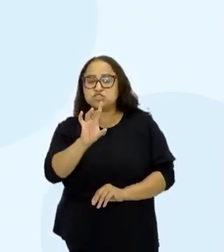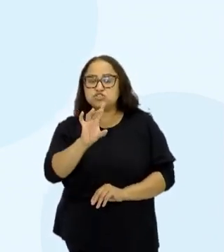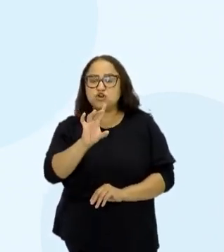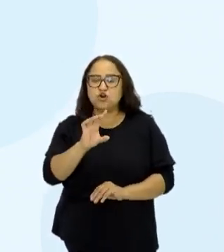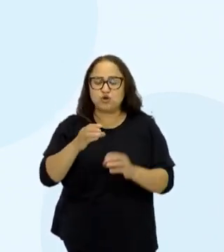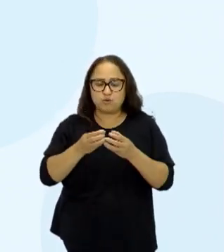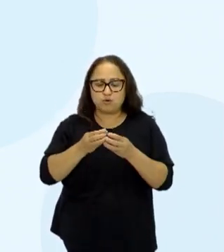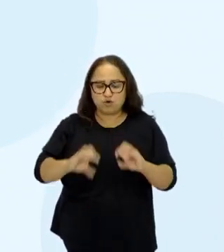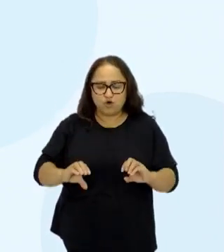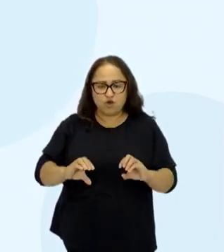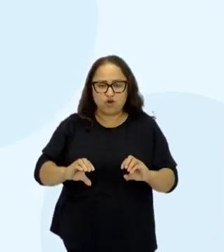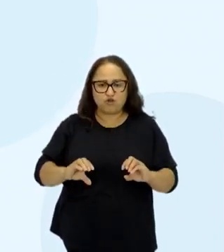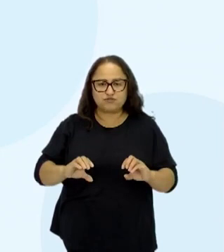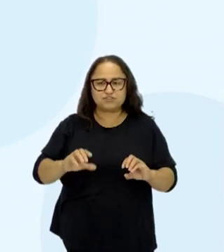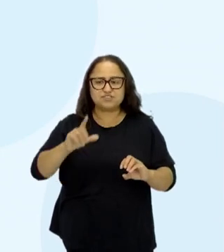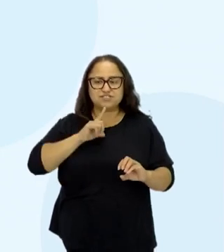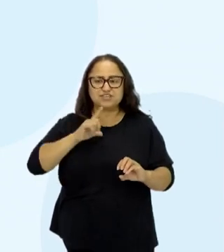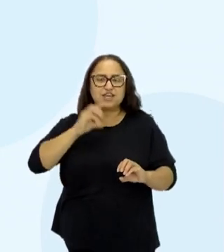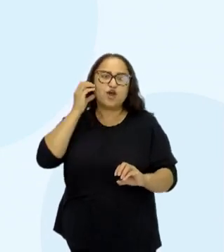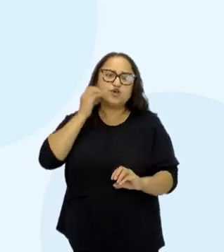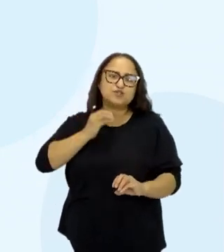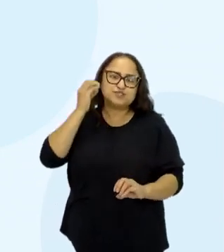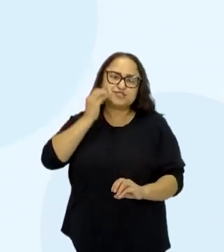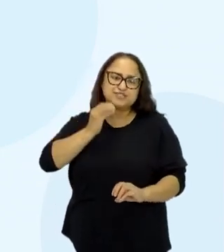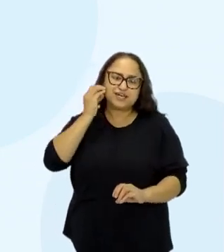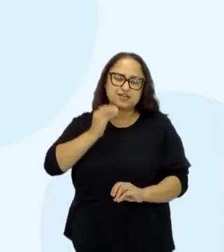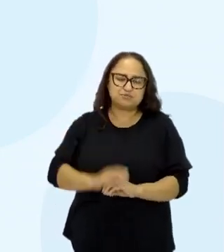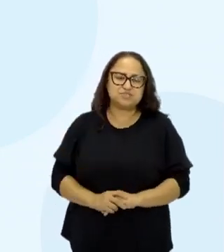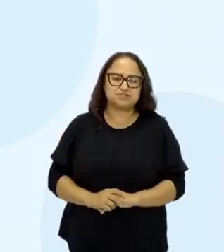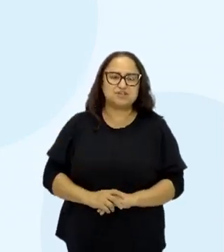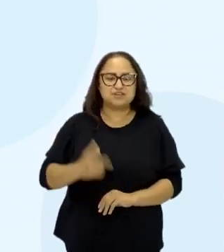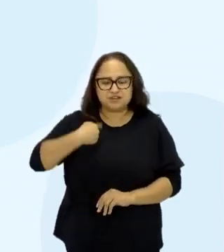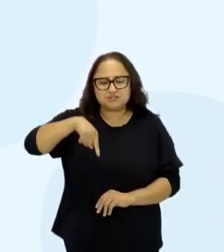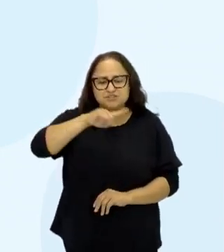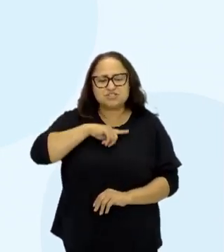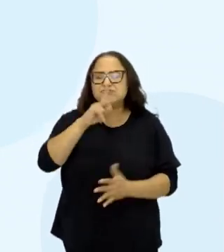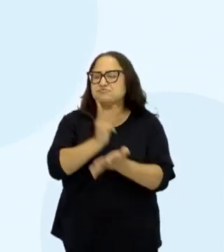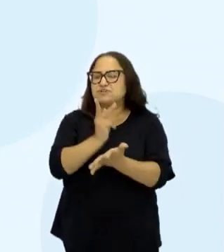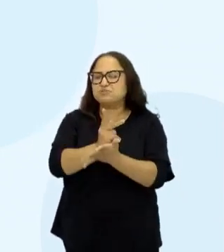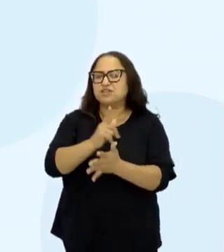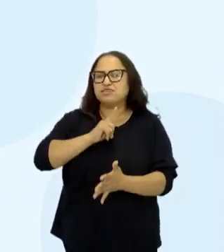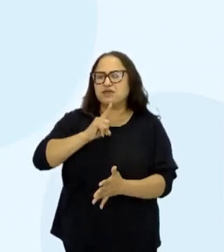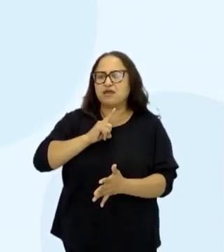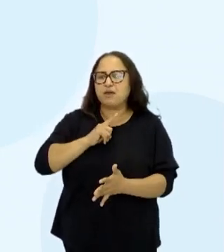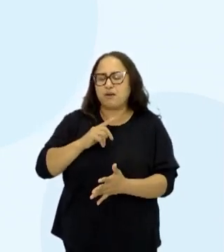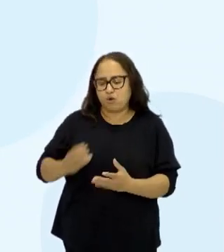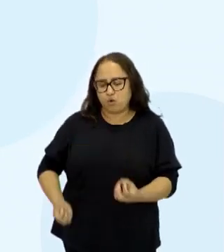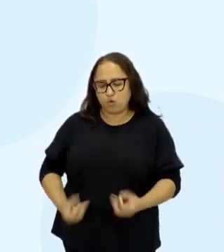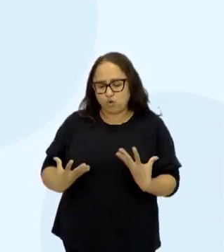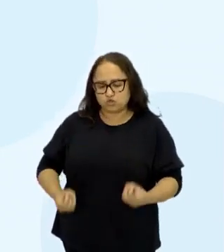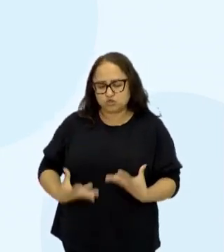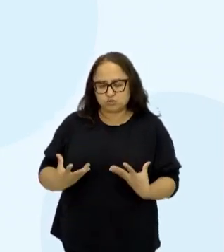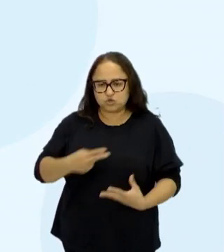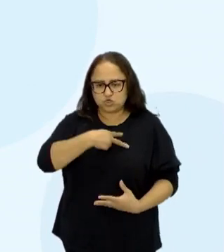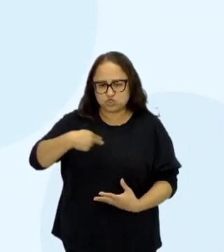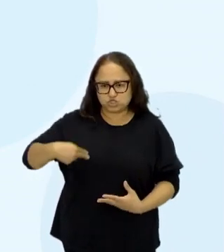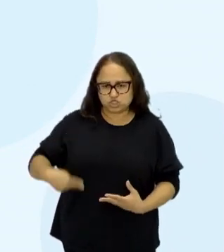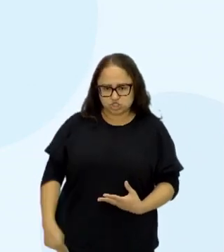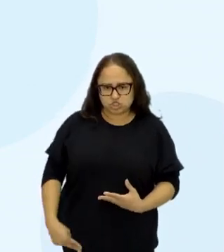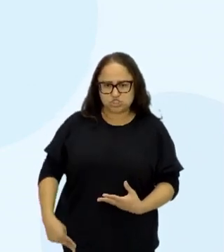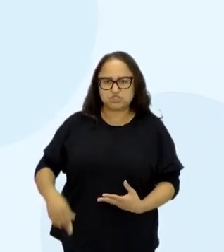que é o Emirados Árabes, né? Então a gente vê lá os frangos tendo lá o maior consumidor, a China, a Arábia